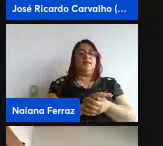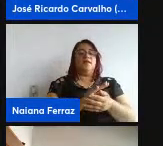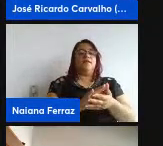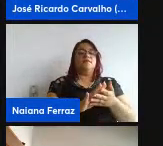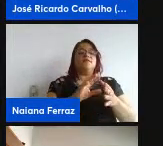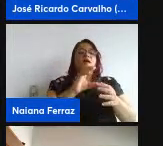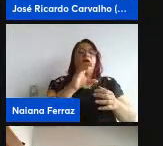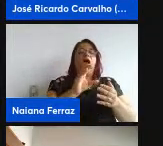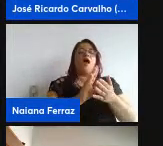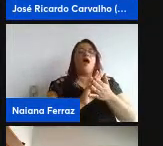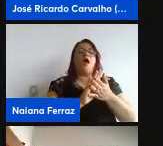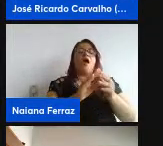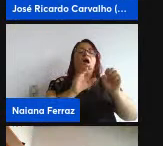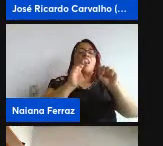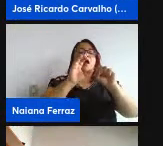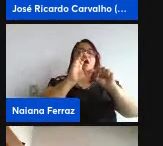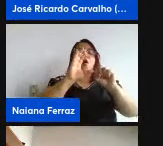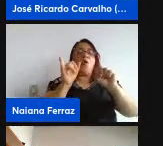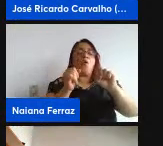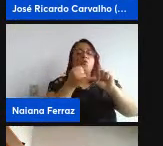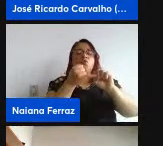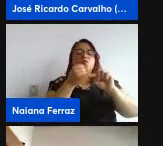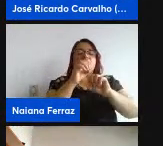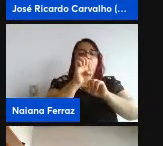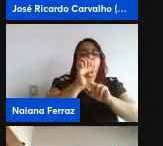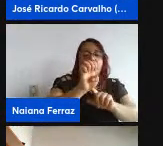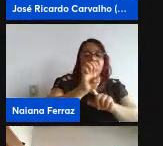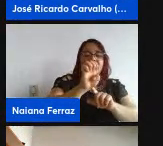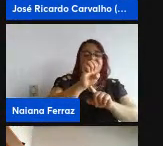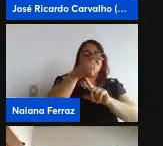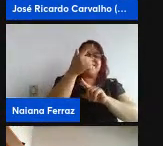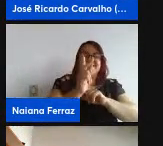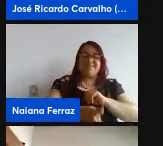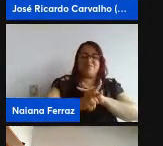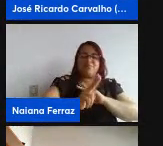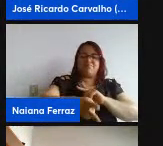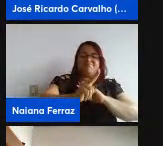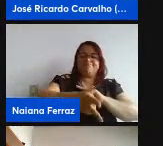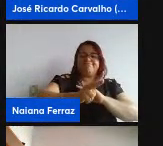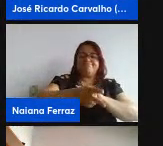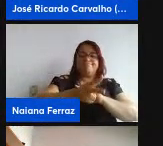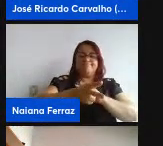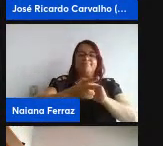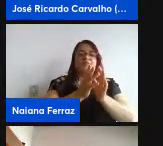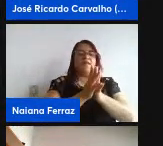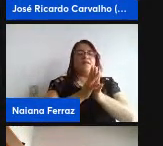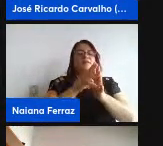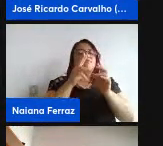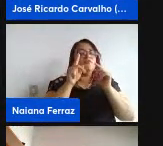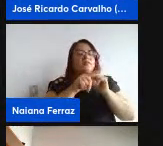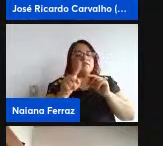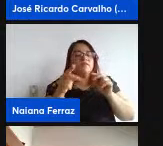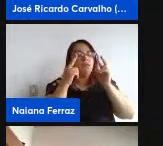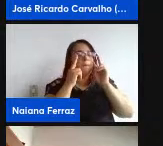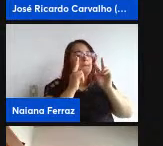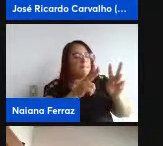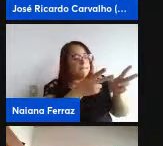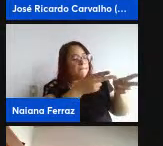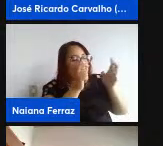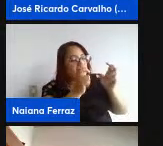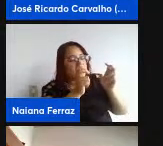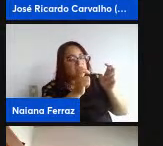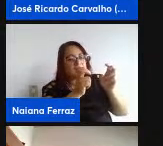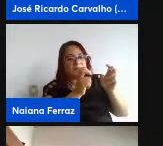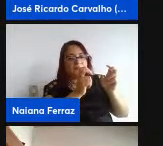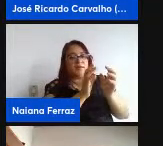forma bastante repetitiva, mas não só isso, né? Vocês vão reparar que esse texto aí, ele às vezes, não,